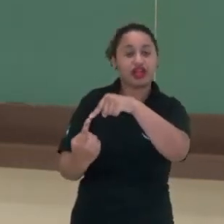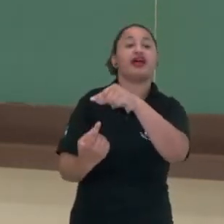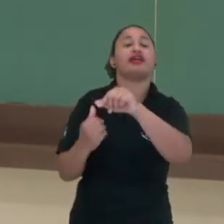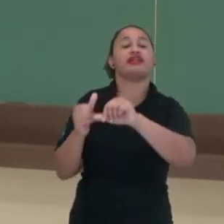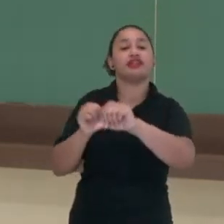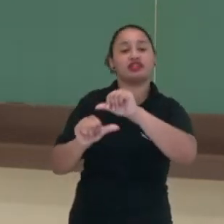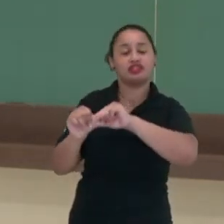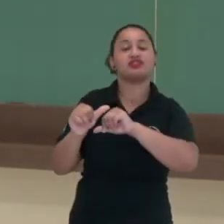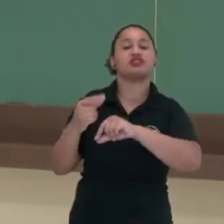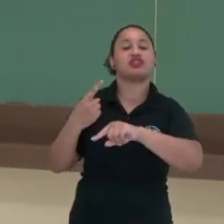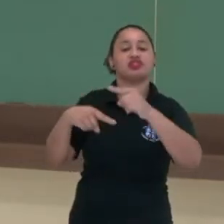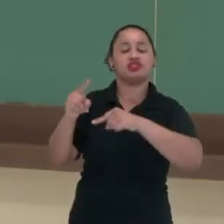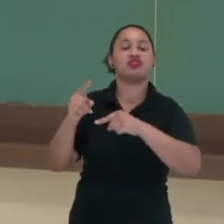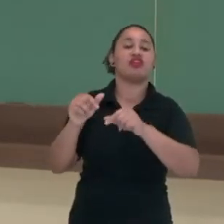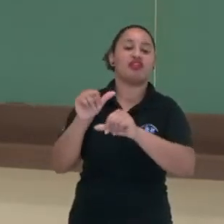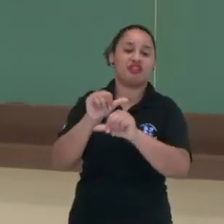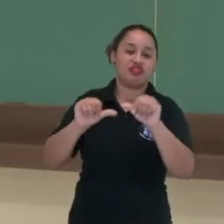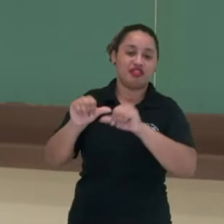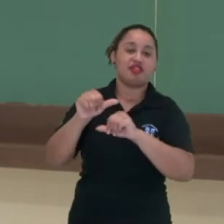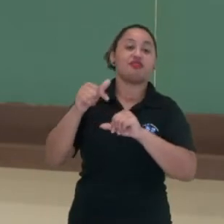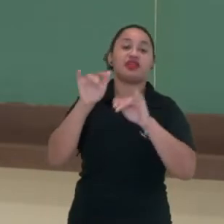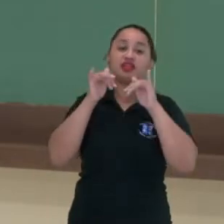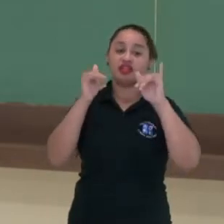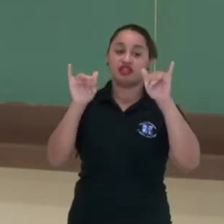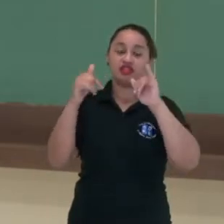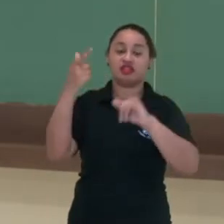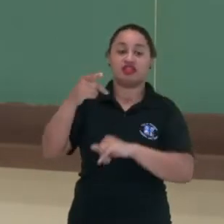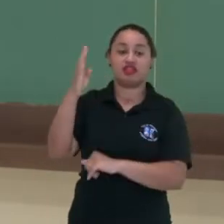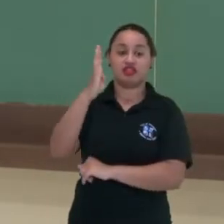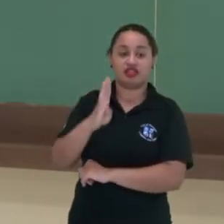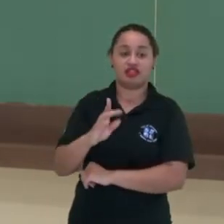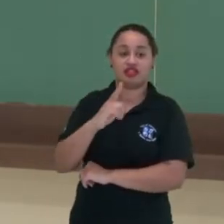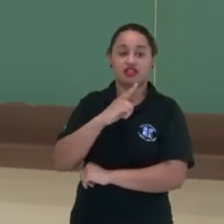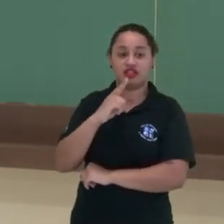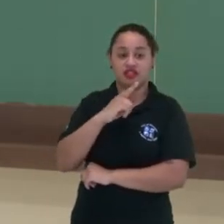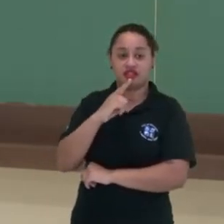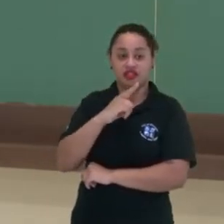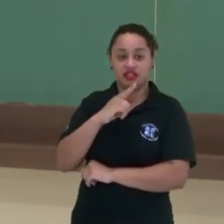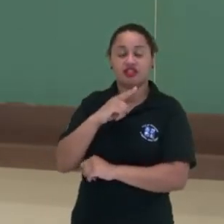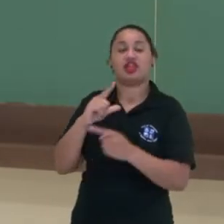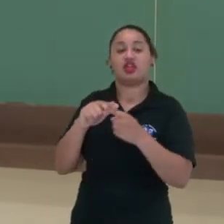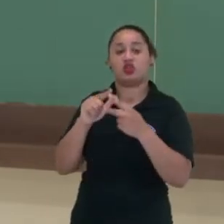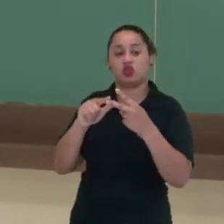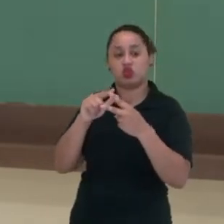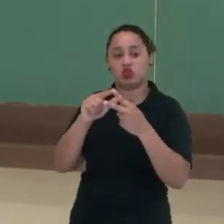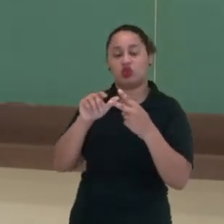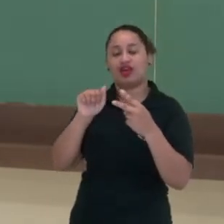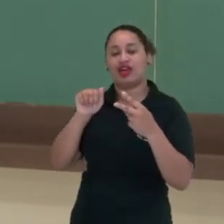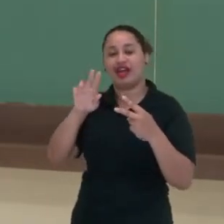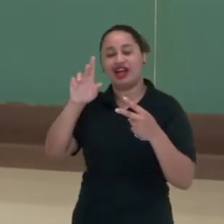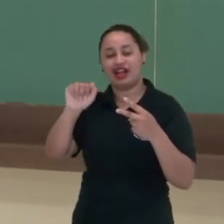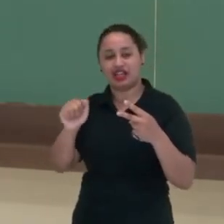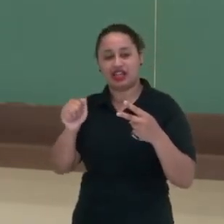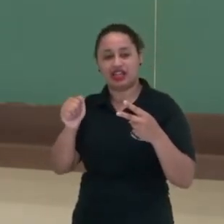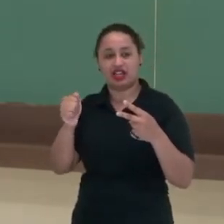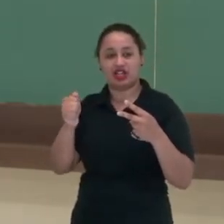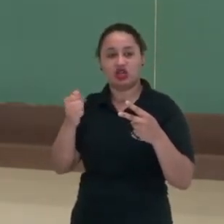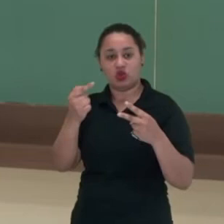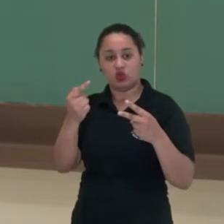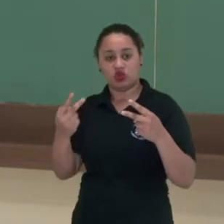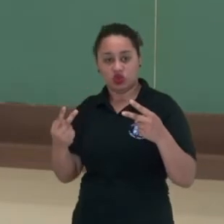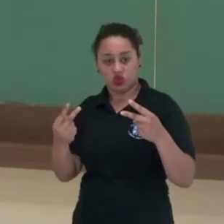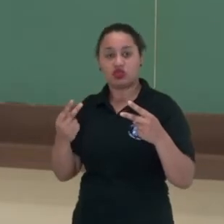eletricidade. Aqui no Brasil nós temos as usinas de Angra 2 e Angra 1 que fica lá no Rio de Janeiro. Elas